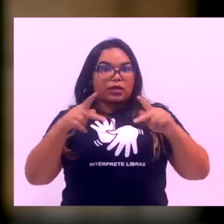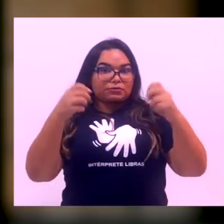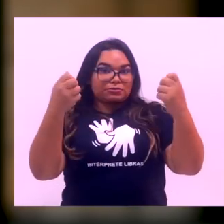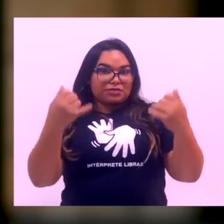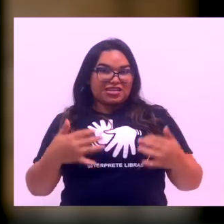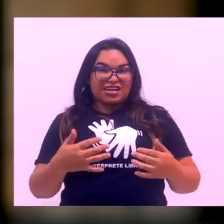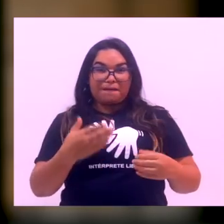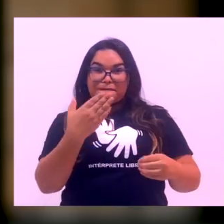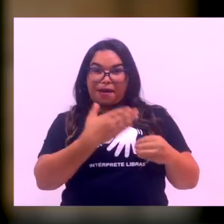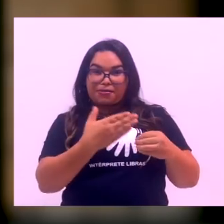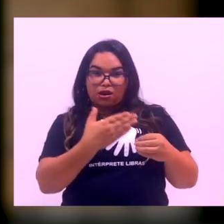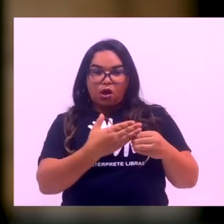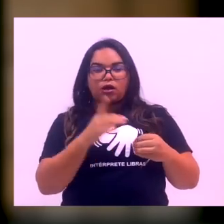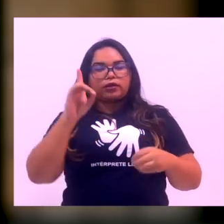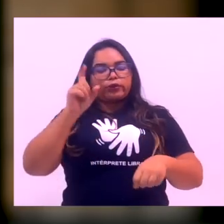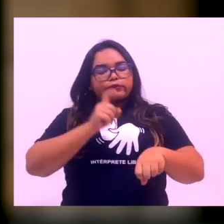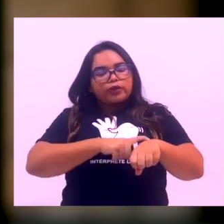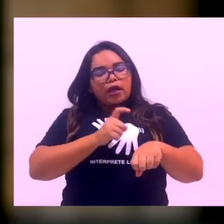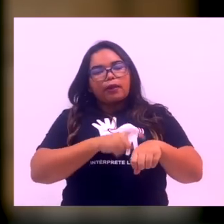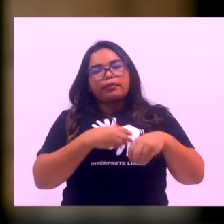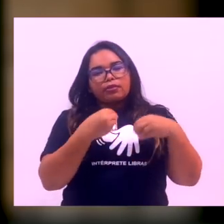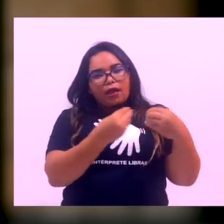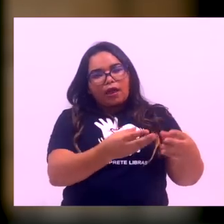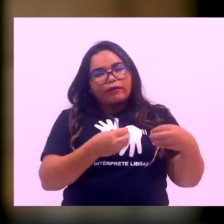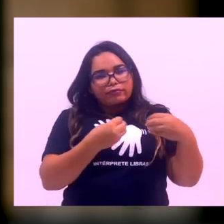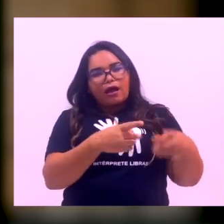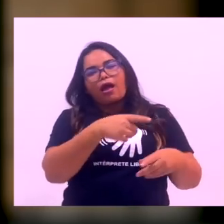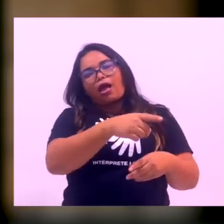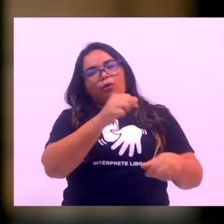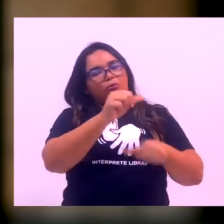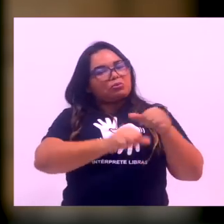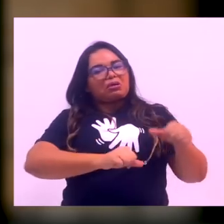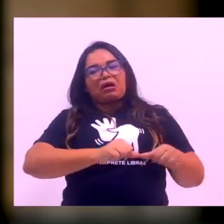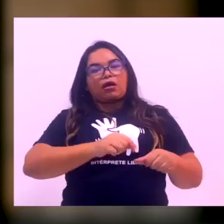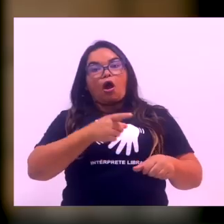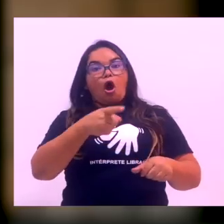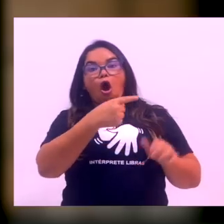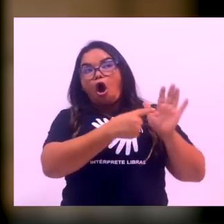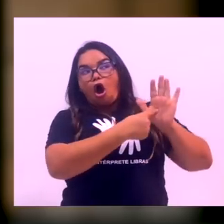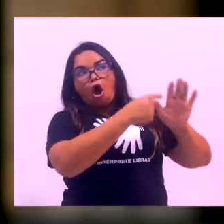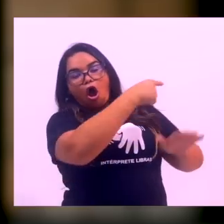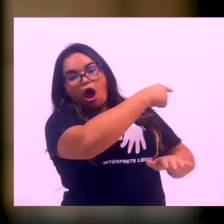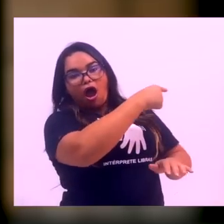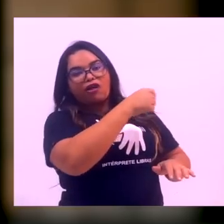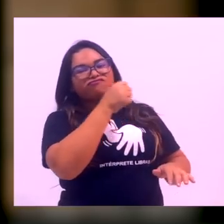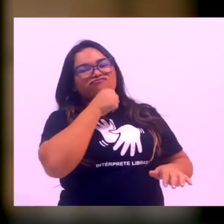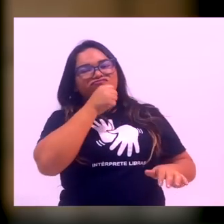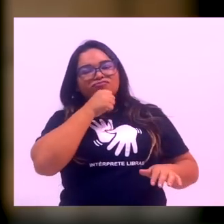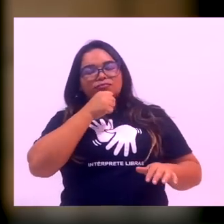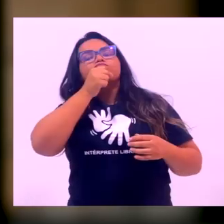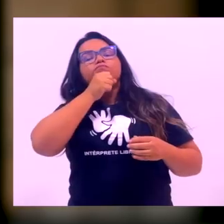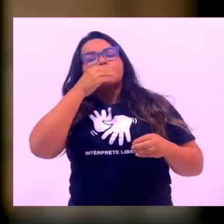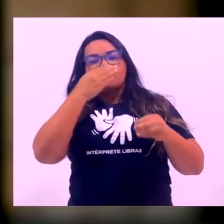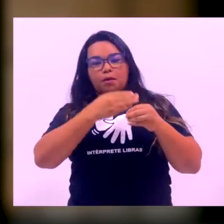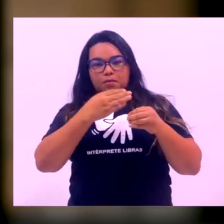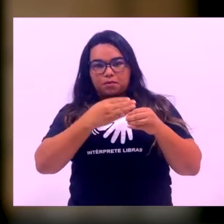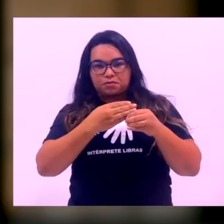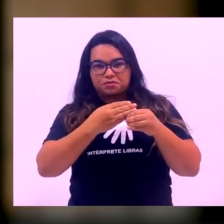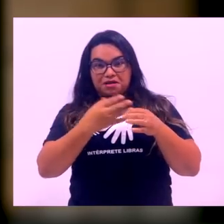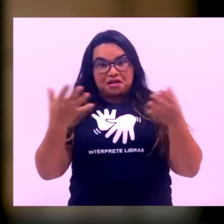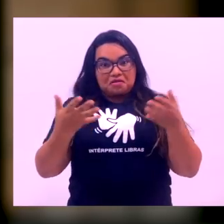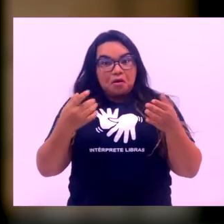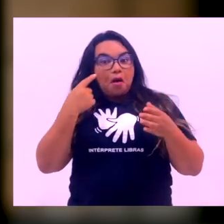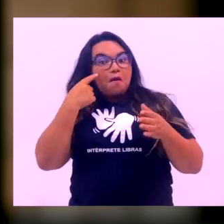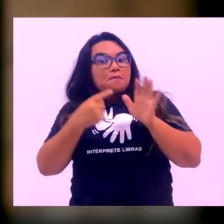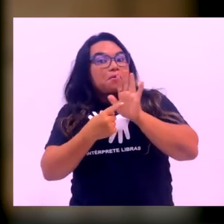2:21 diz: eu lhe dei tempo para se arrepender de sua imoralidade, mas ela não estava disposta. Aí está a antiga Babilônia.